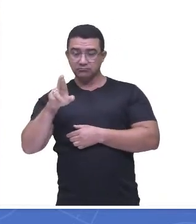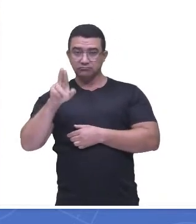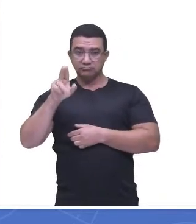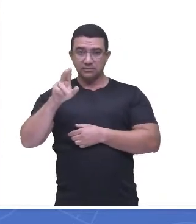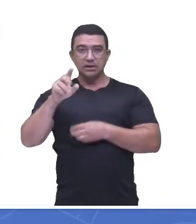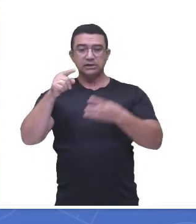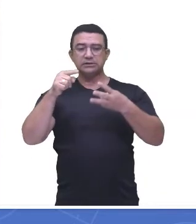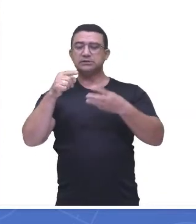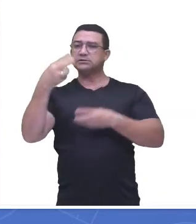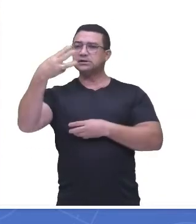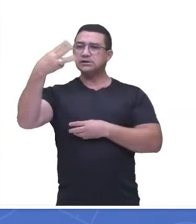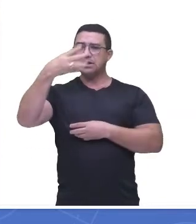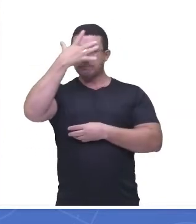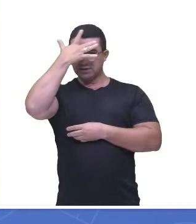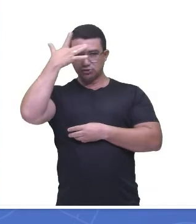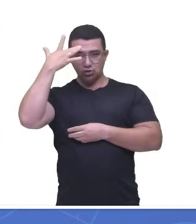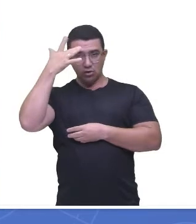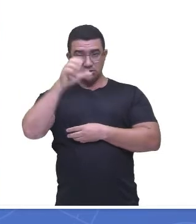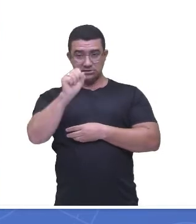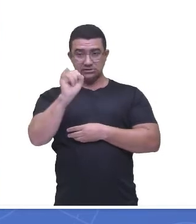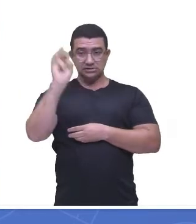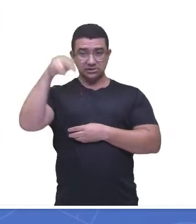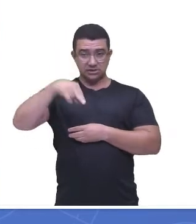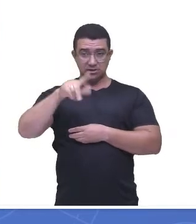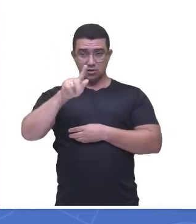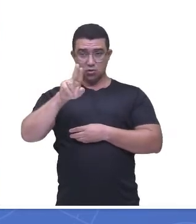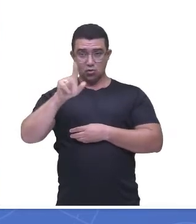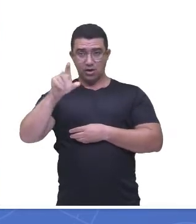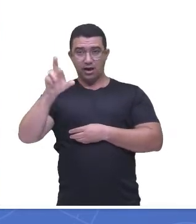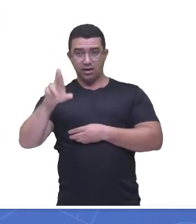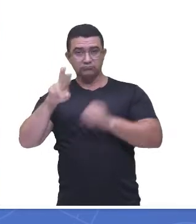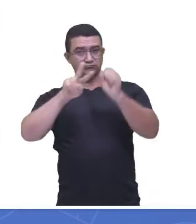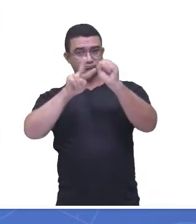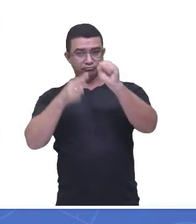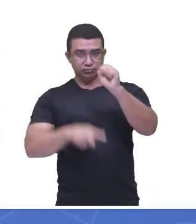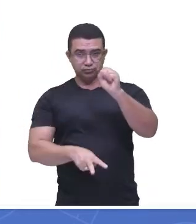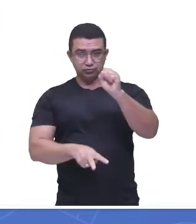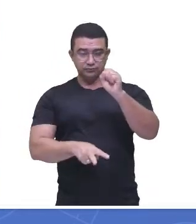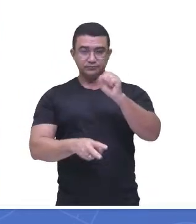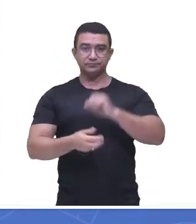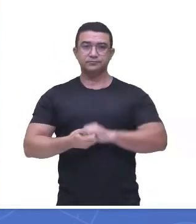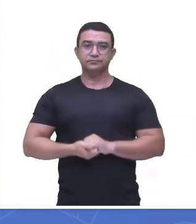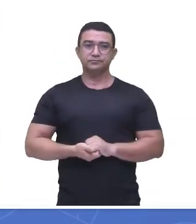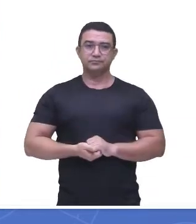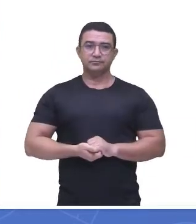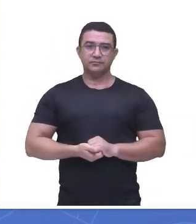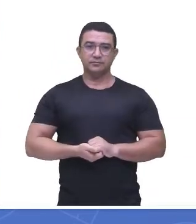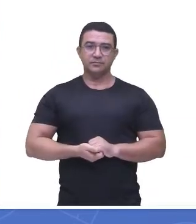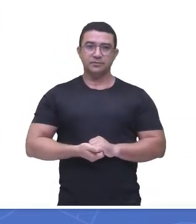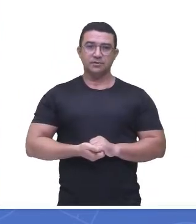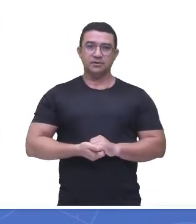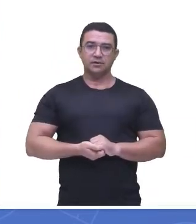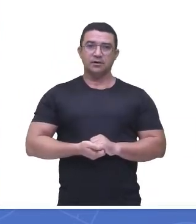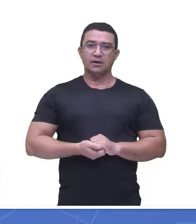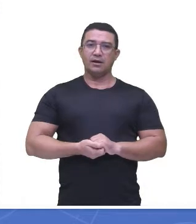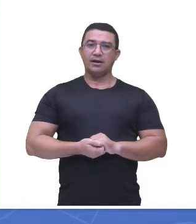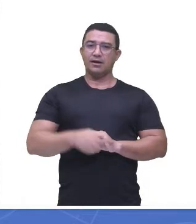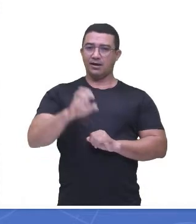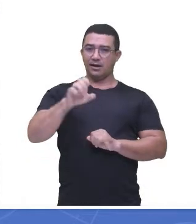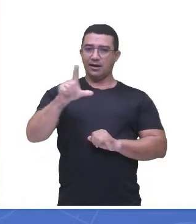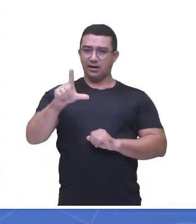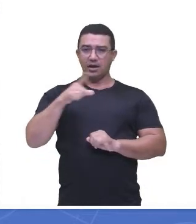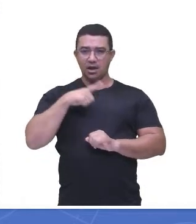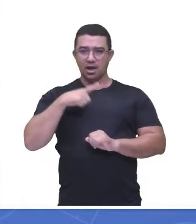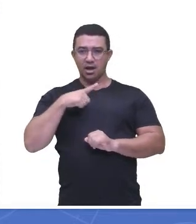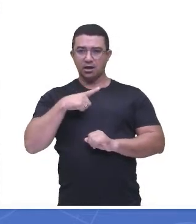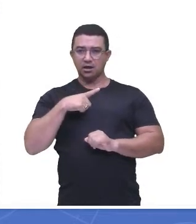pessoa do singular, ele, ok? Está se referindo ao senhor idoso, né? Ele. Tendo como referência o senhor